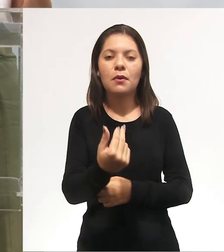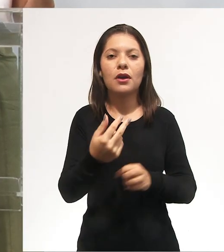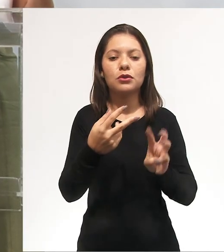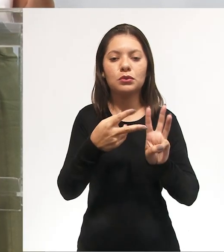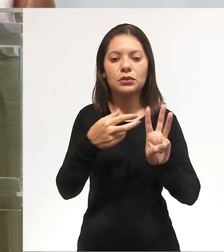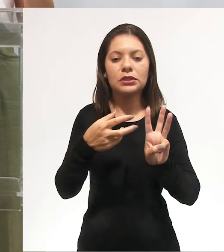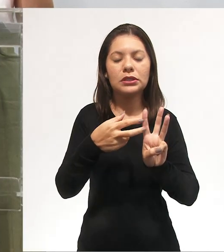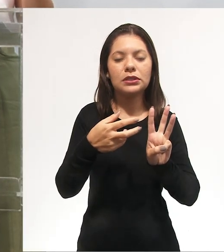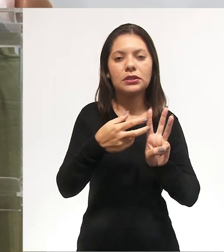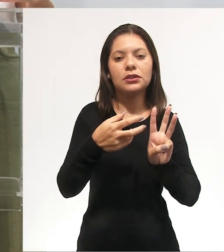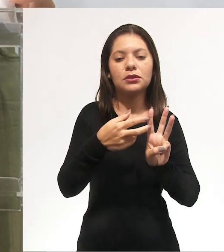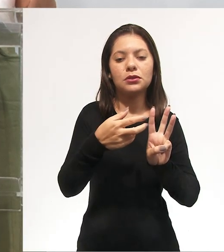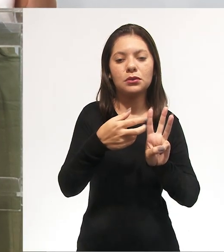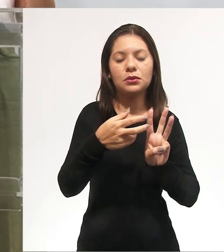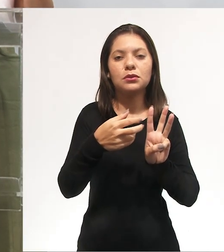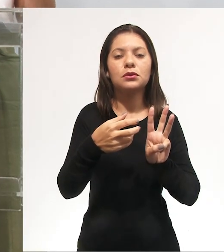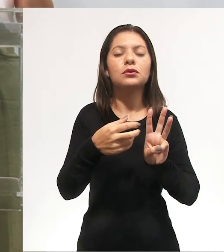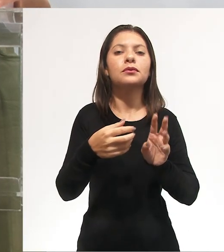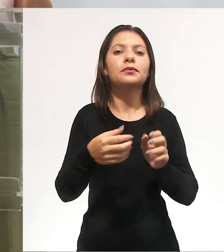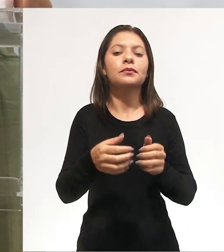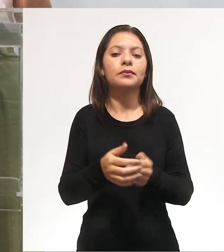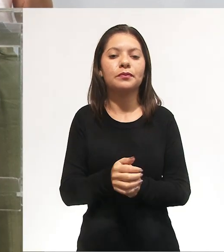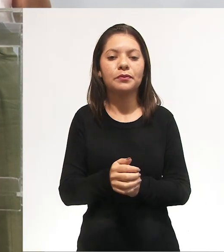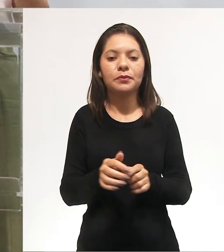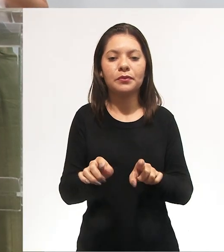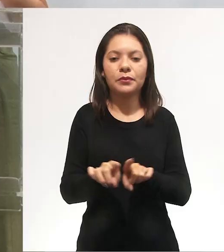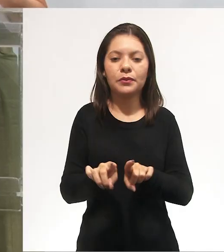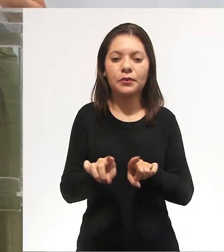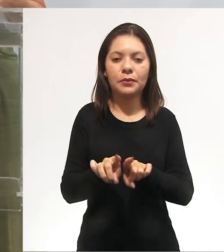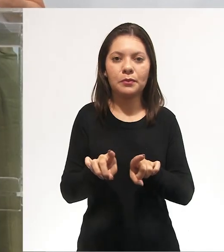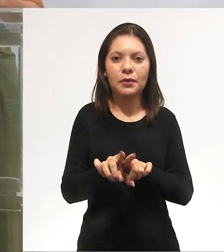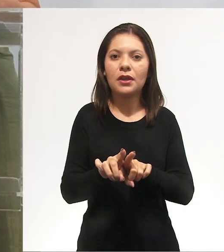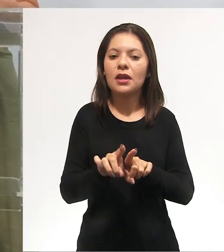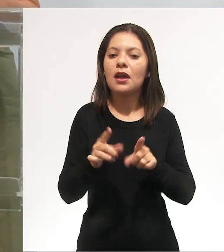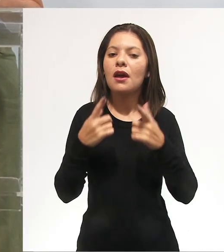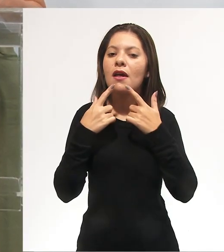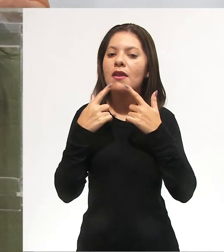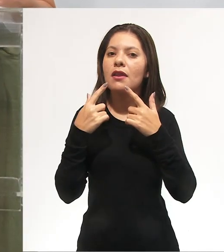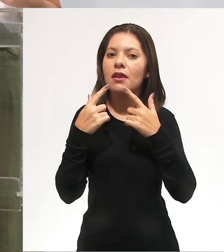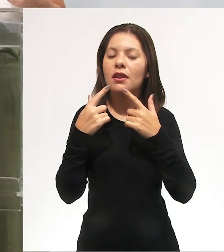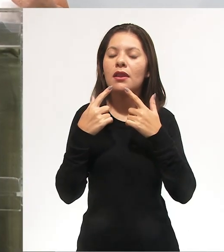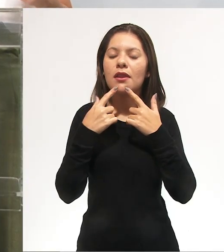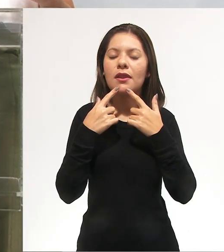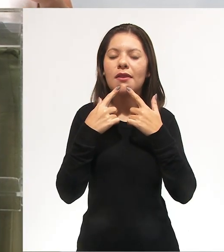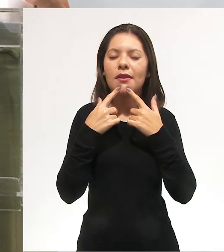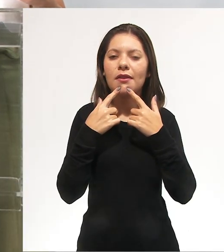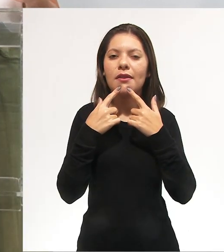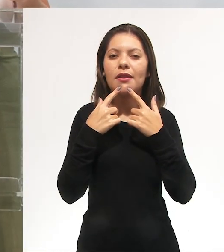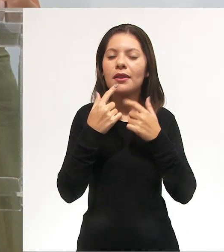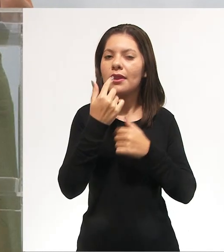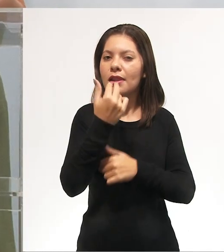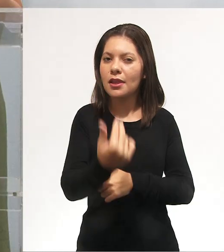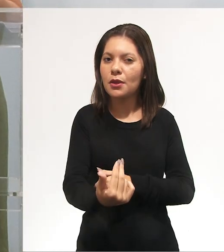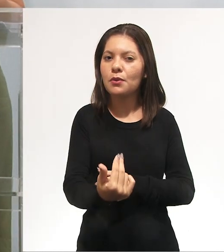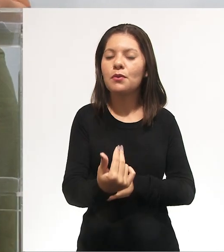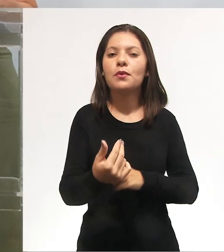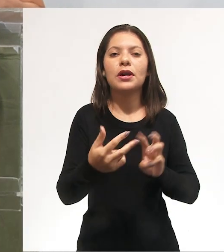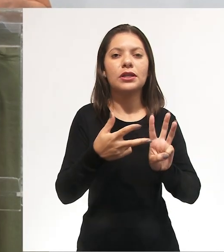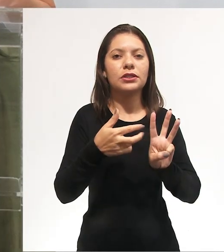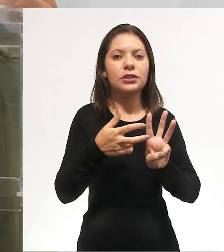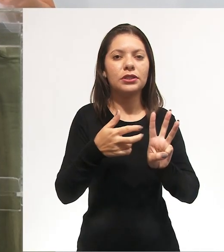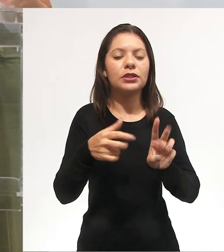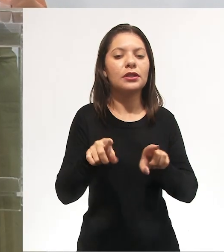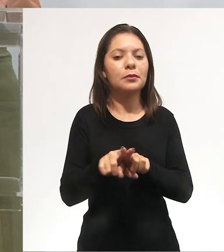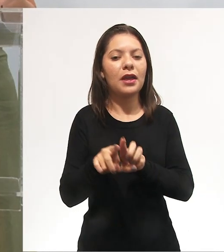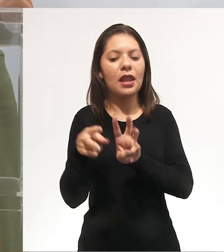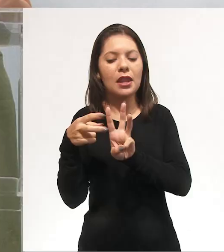dos índios, dos indígenas, né, do povo nativo, a mistura da linguagem indígena com a língua